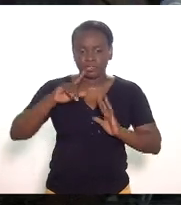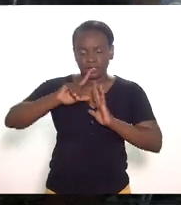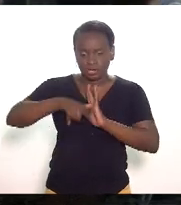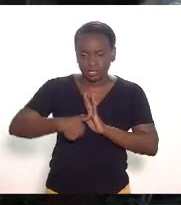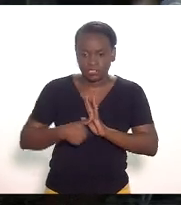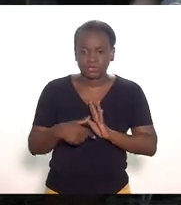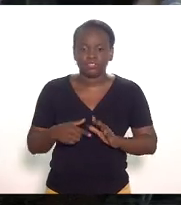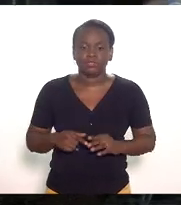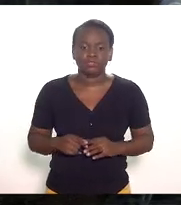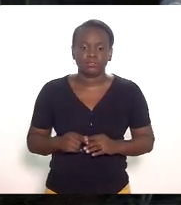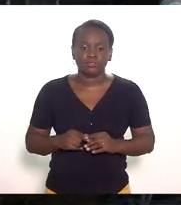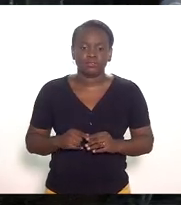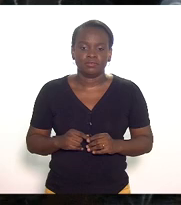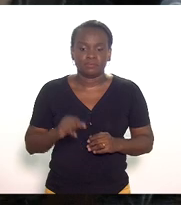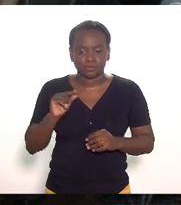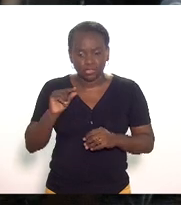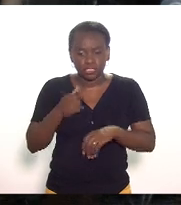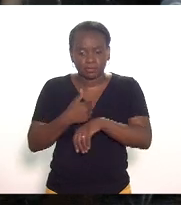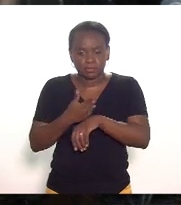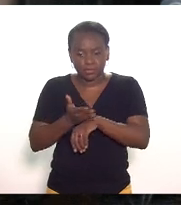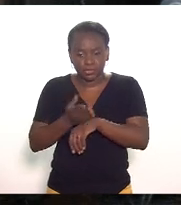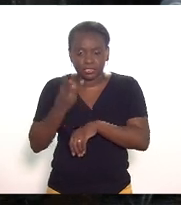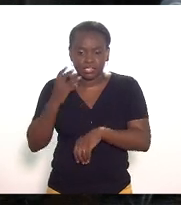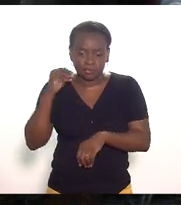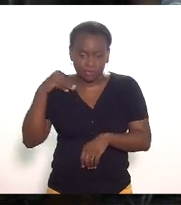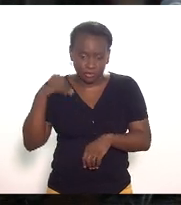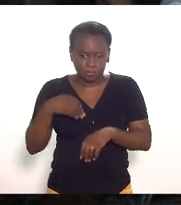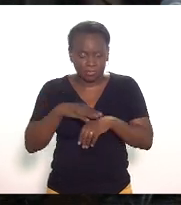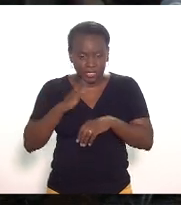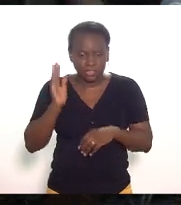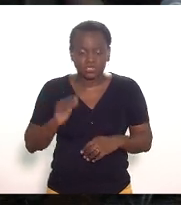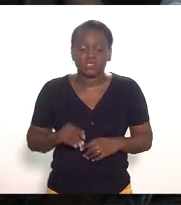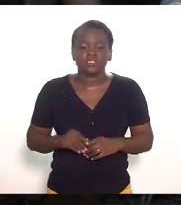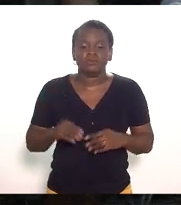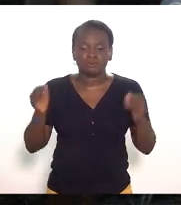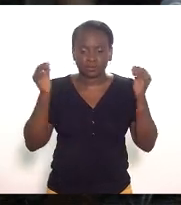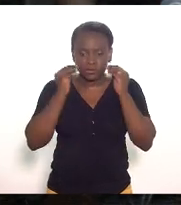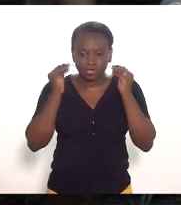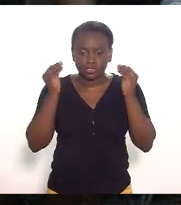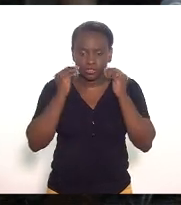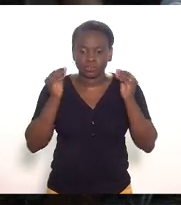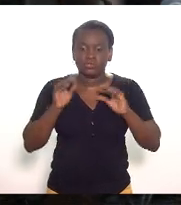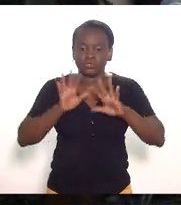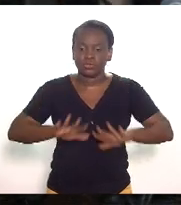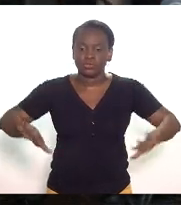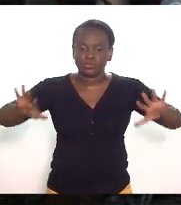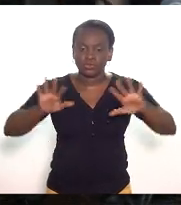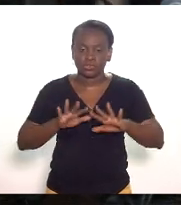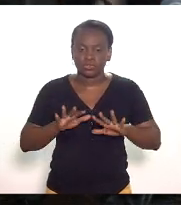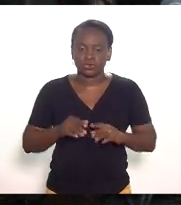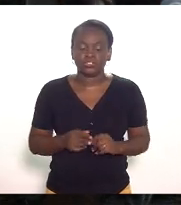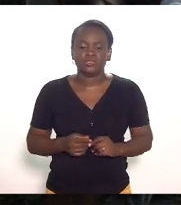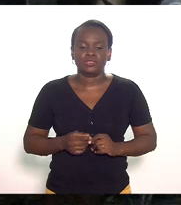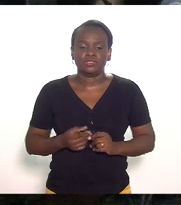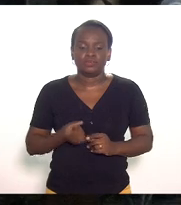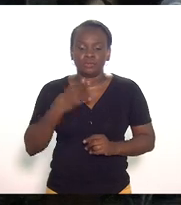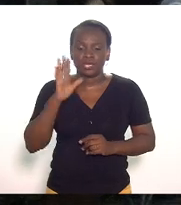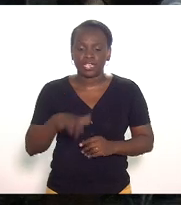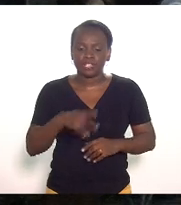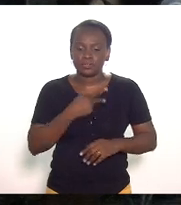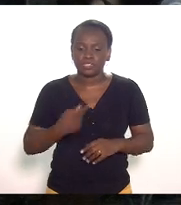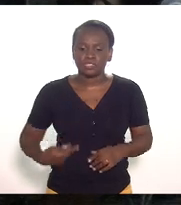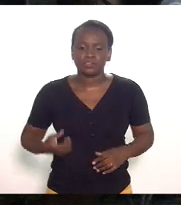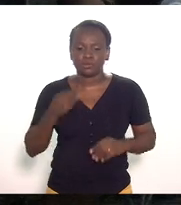atrasado um pouquinho, mais de 30 minutos. Beijos, beijos e beijos. Boa tarde, presidente. Boa